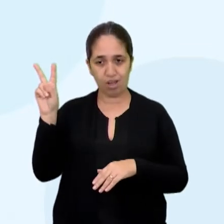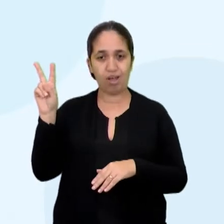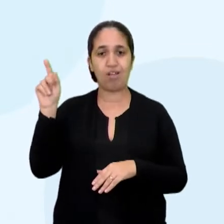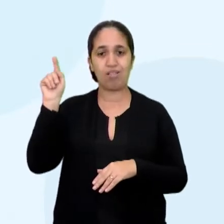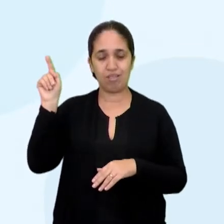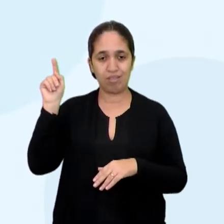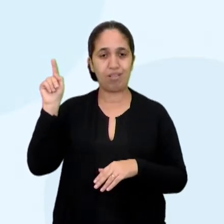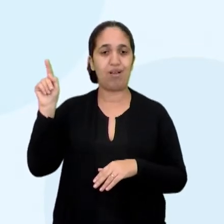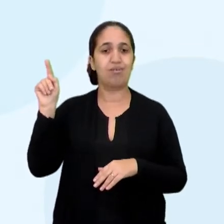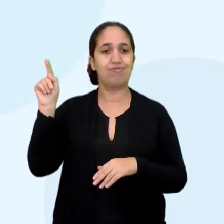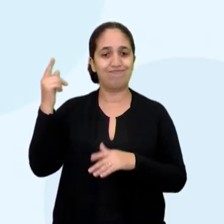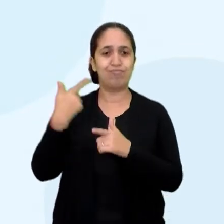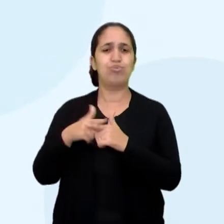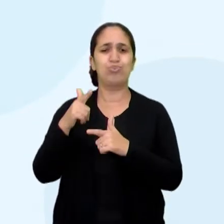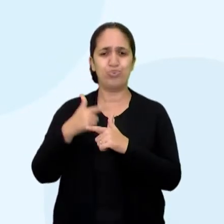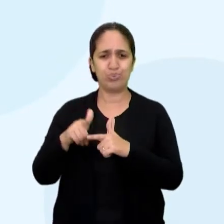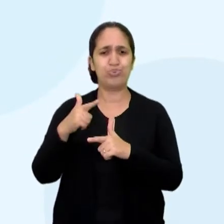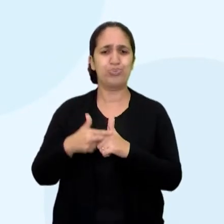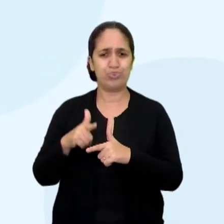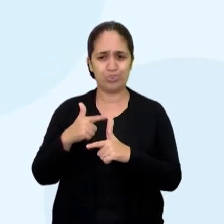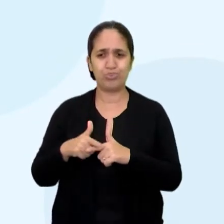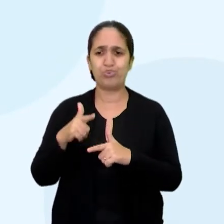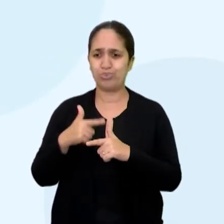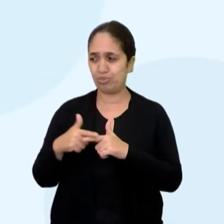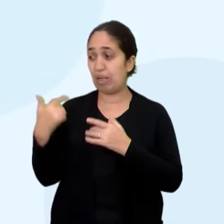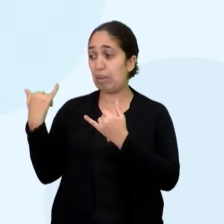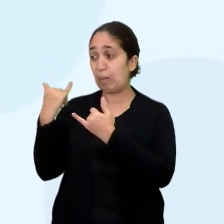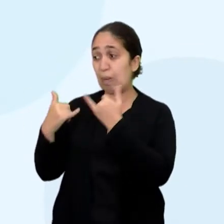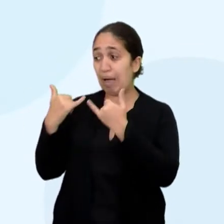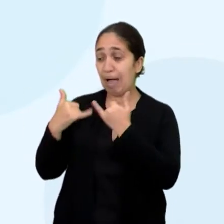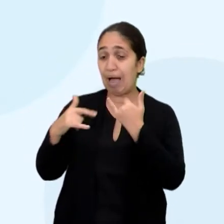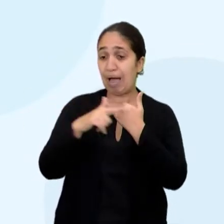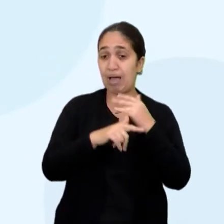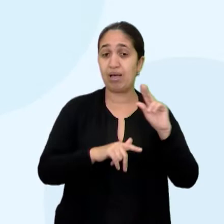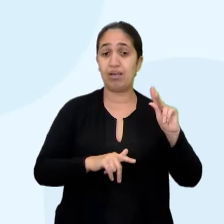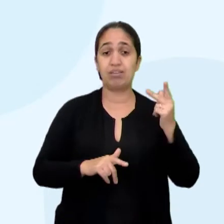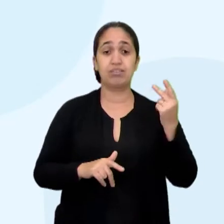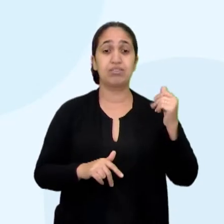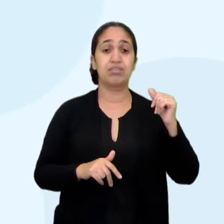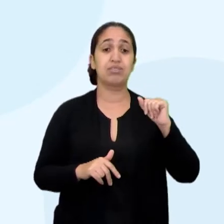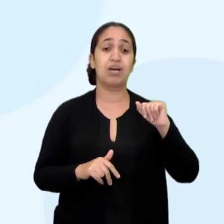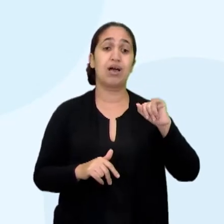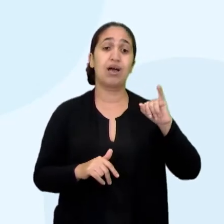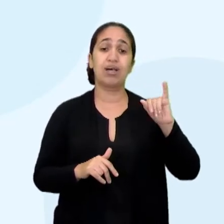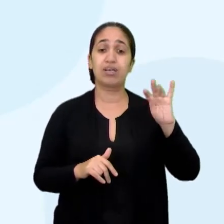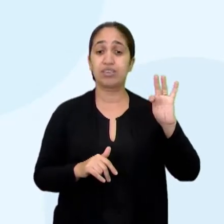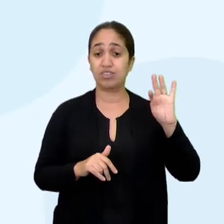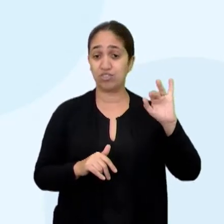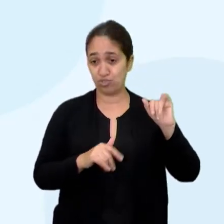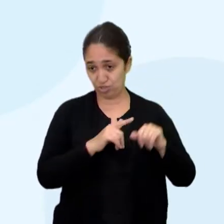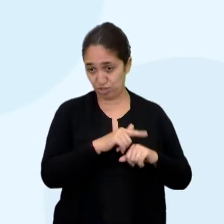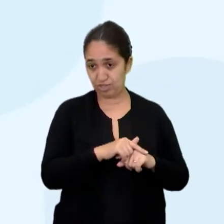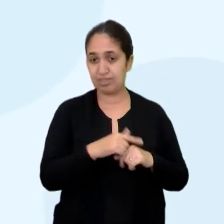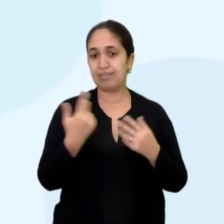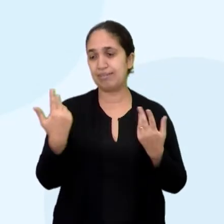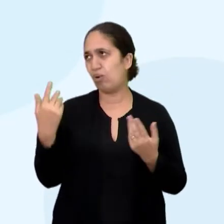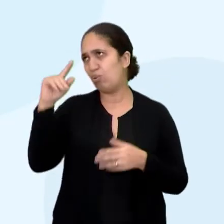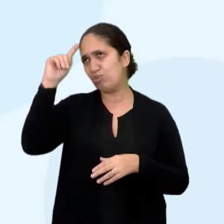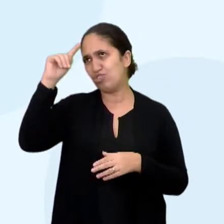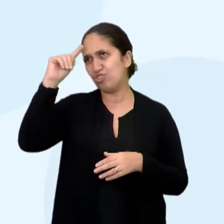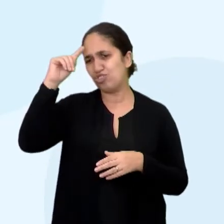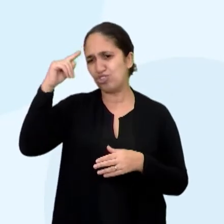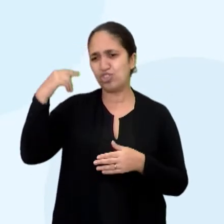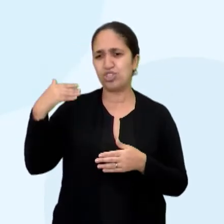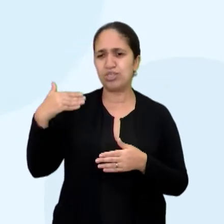a situação lá é bem, né, parecida com o Haiti, né? Então são vários tremores, são tremores diários aí que ocasionam